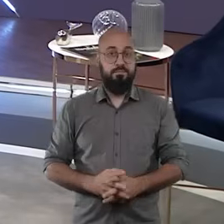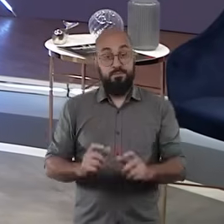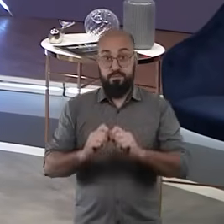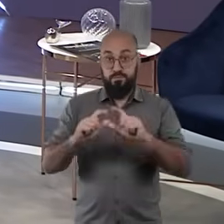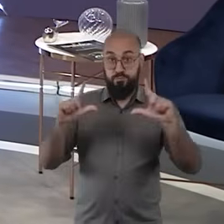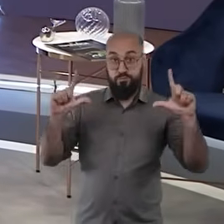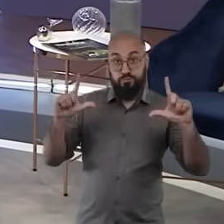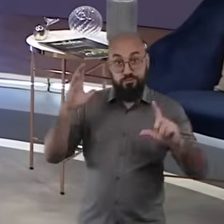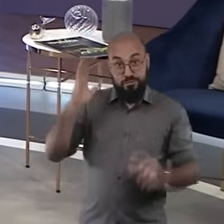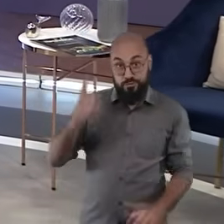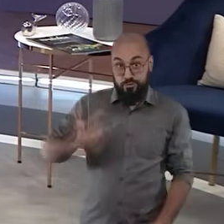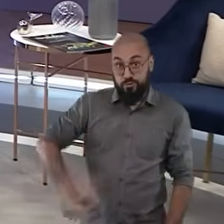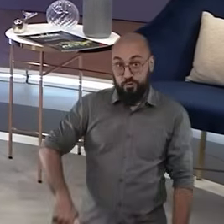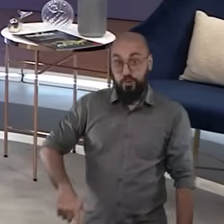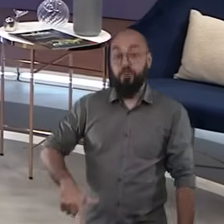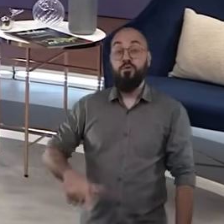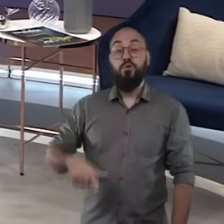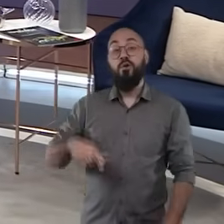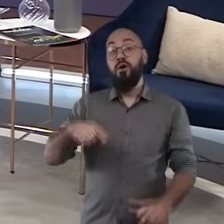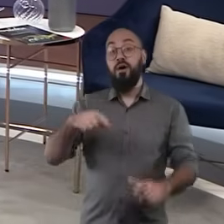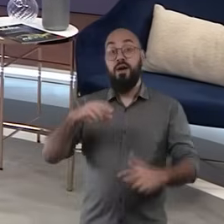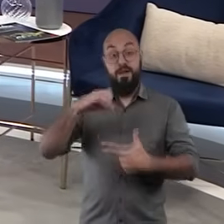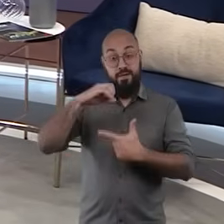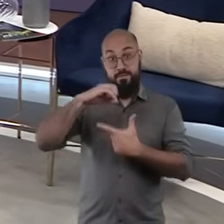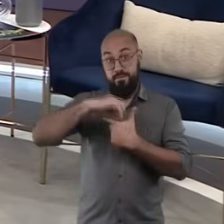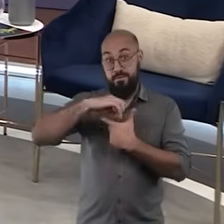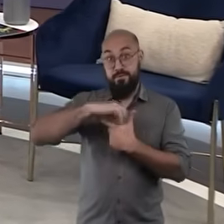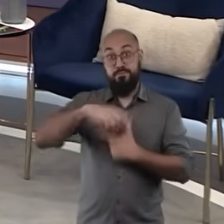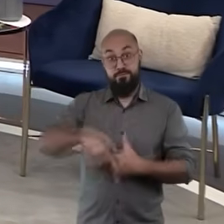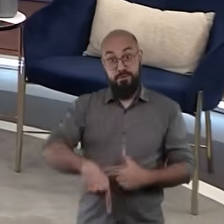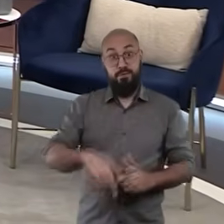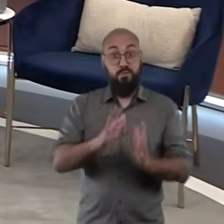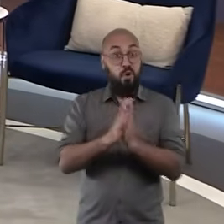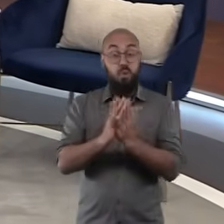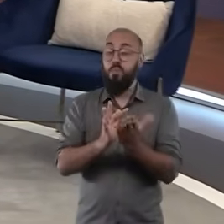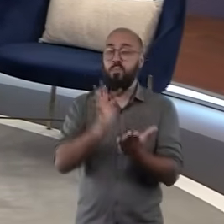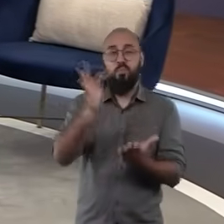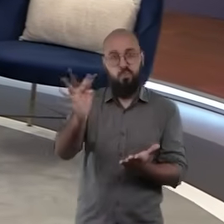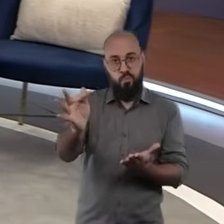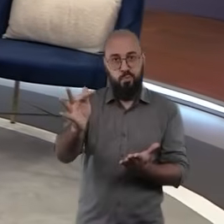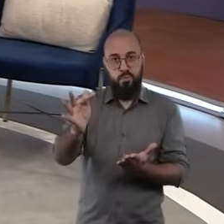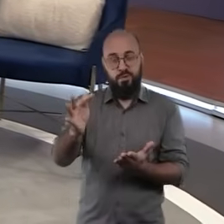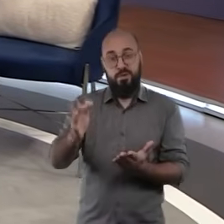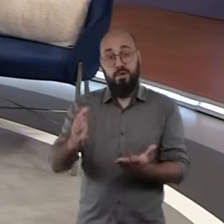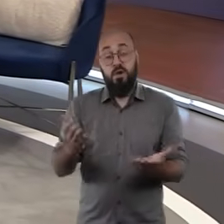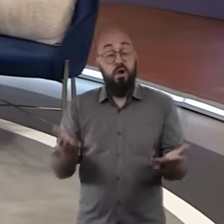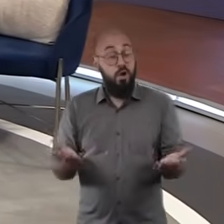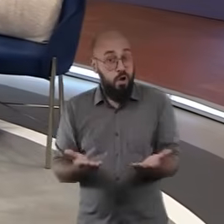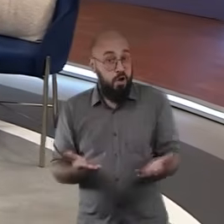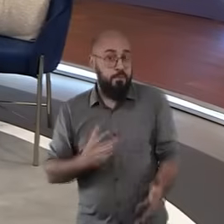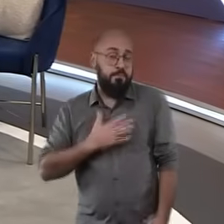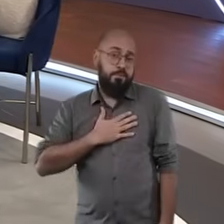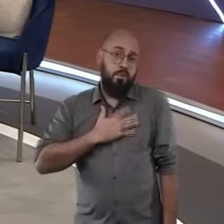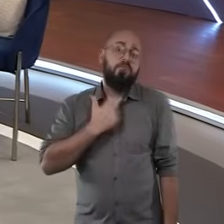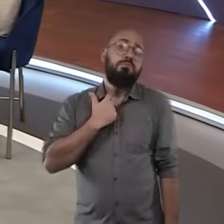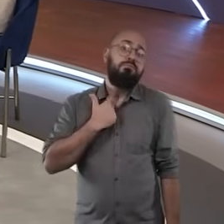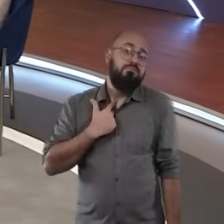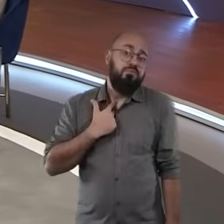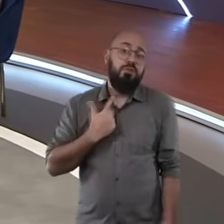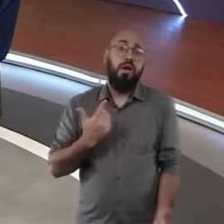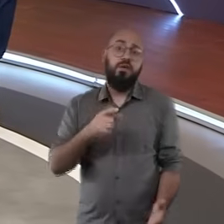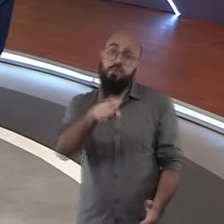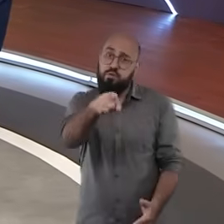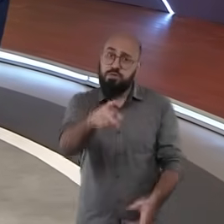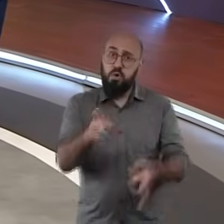Já estamos de volta com o programa Arena do Futuro. E como você sabe, o meu desejo aqui é que você